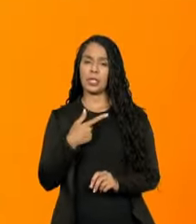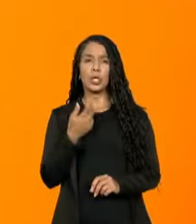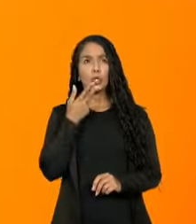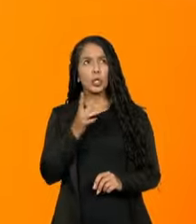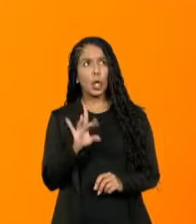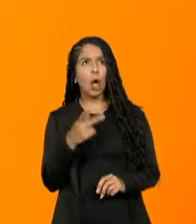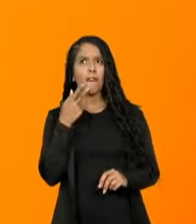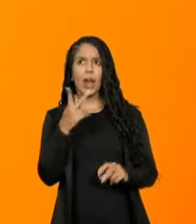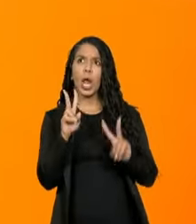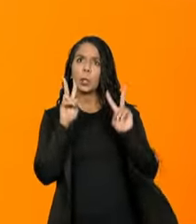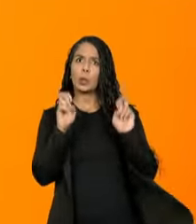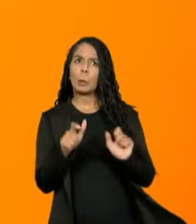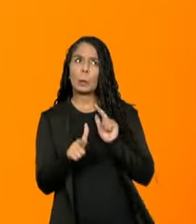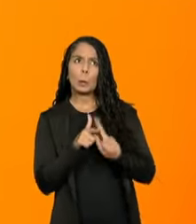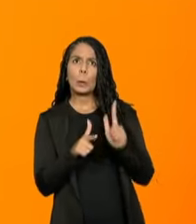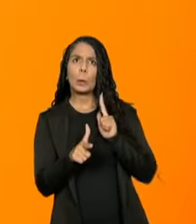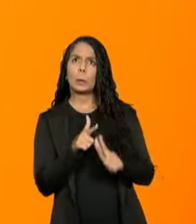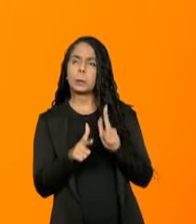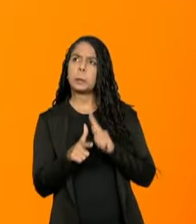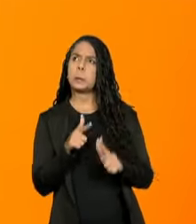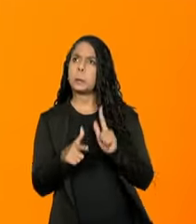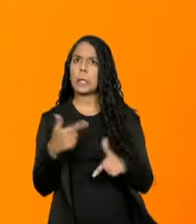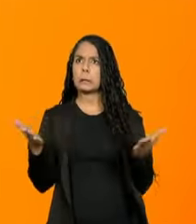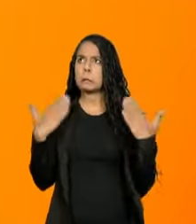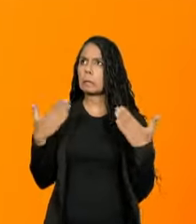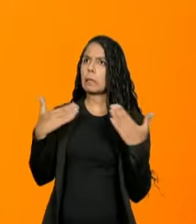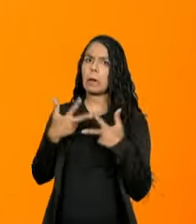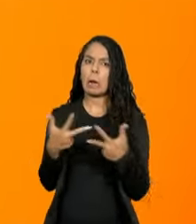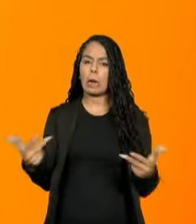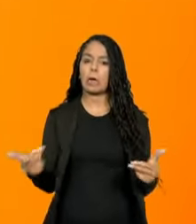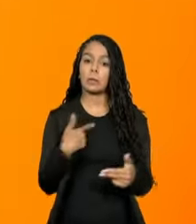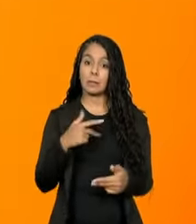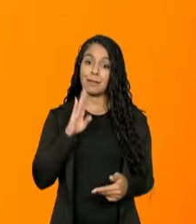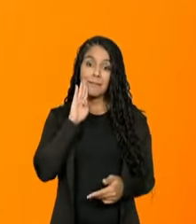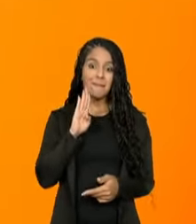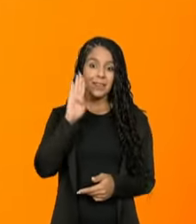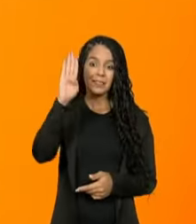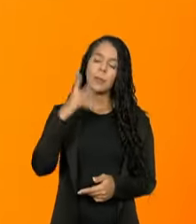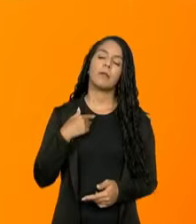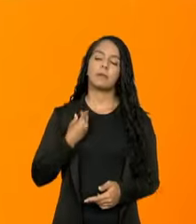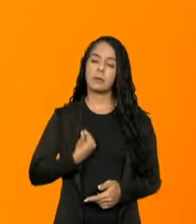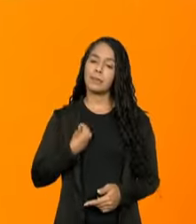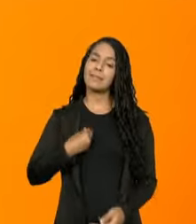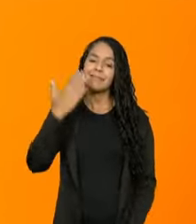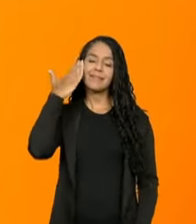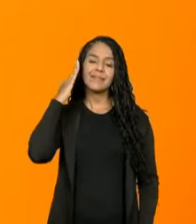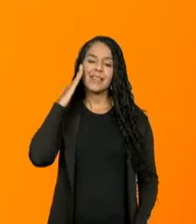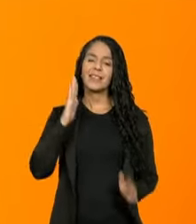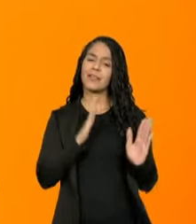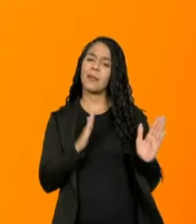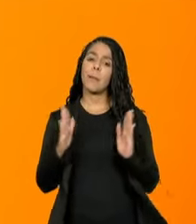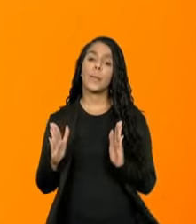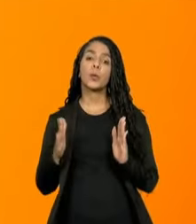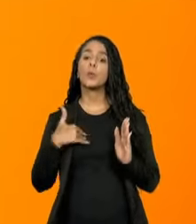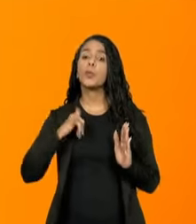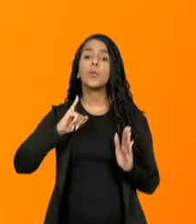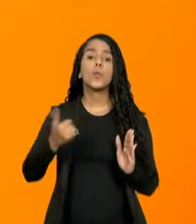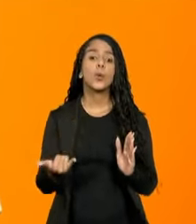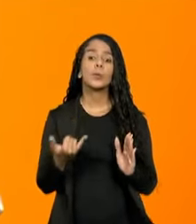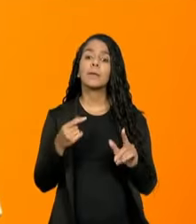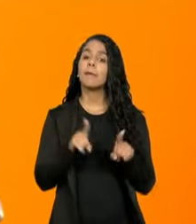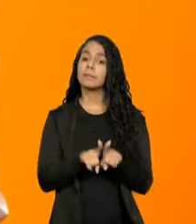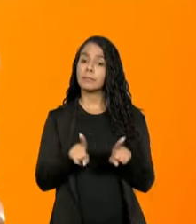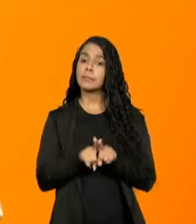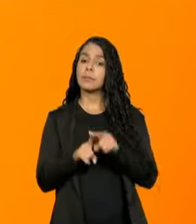falar sobre isso, eu acho que muito mais do que colocar nesse lugar prioritário na vida, é entender como um período de grandes oportunidades